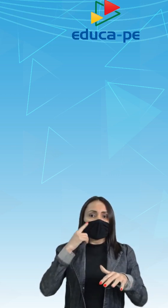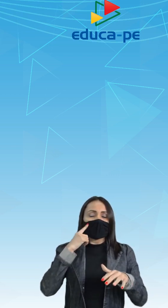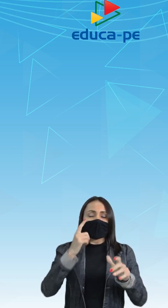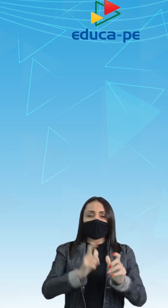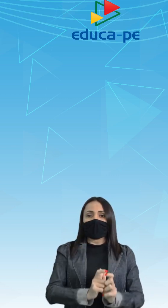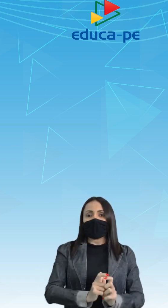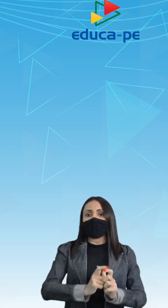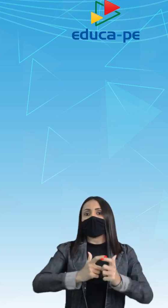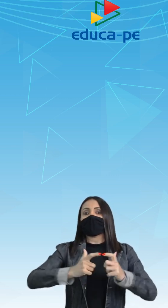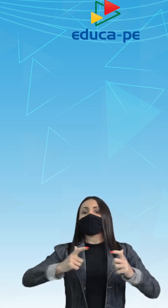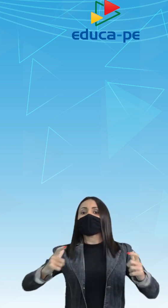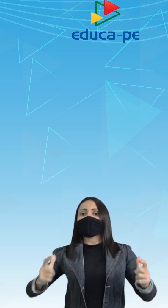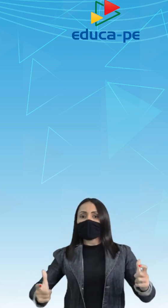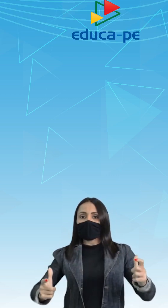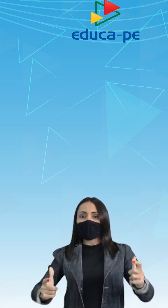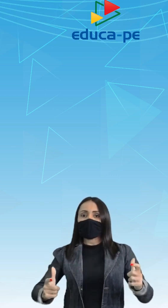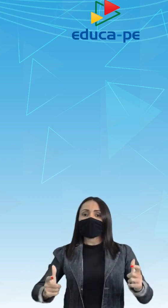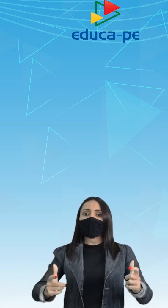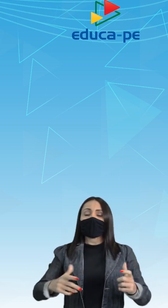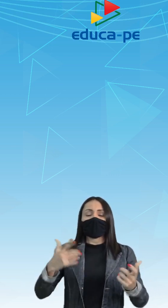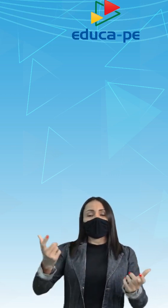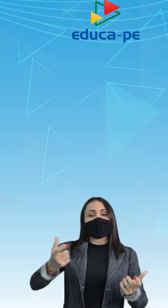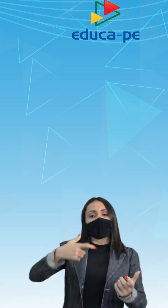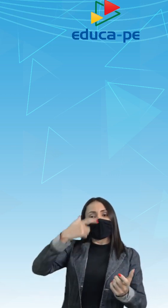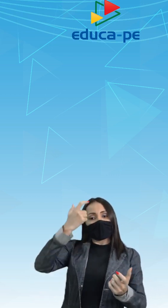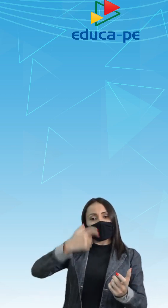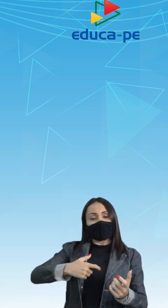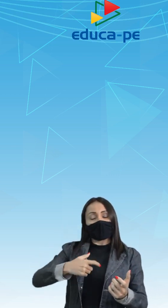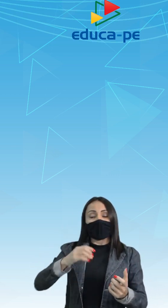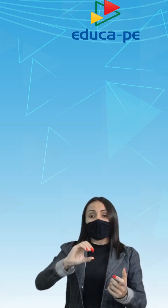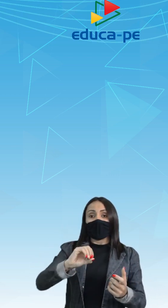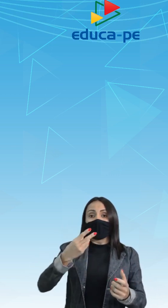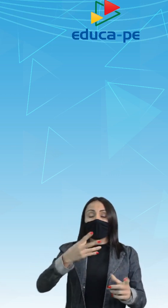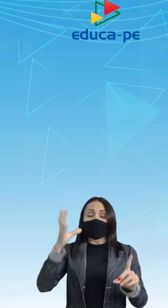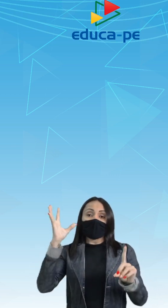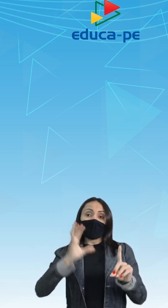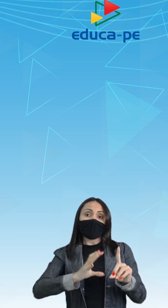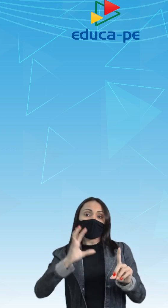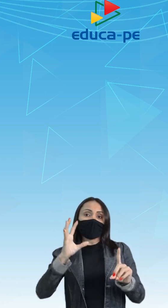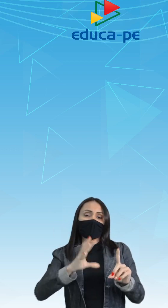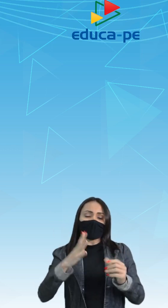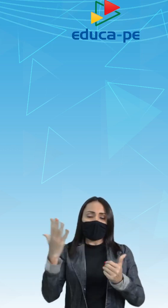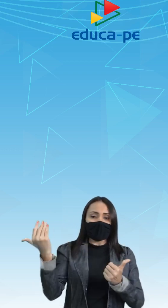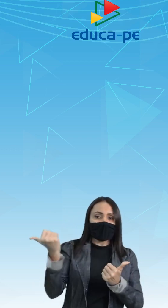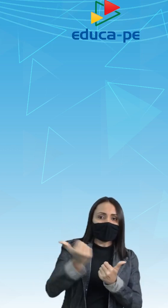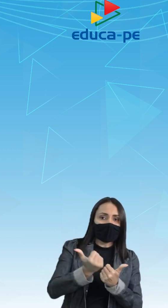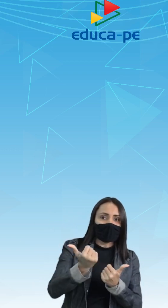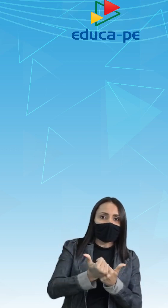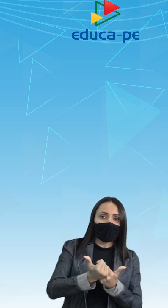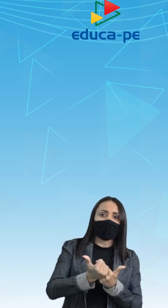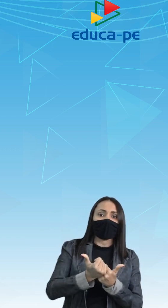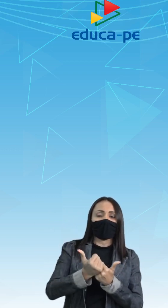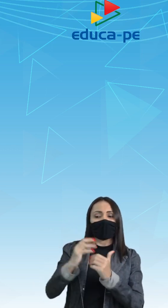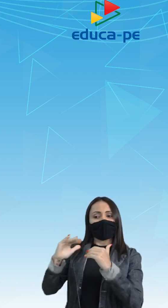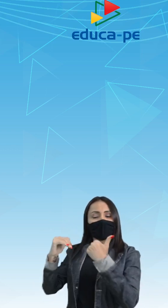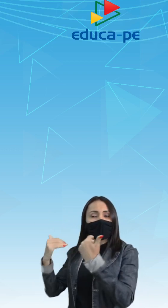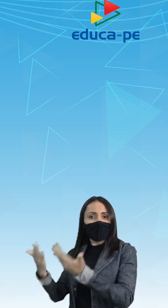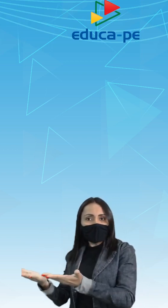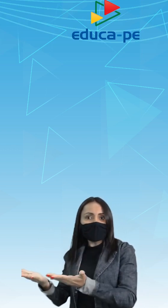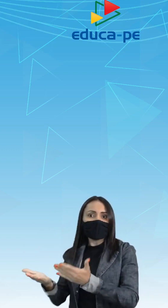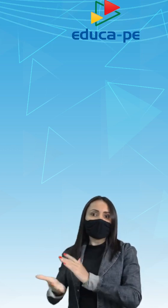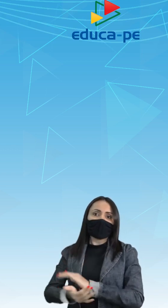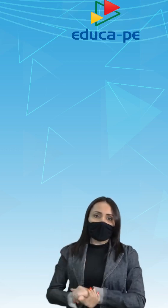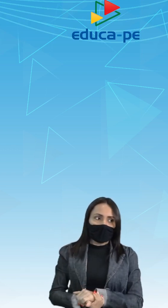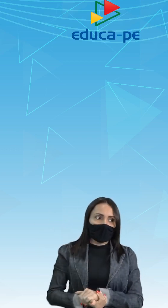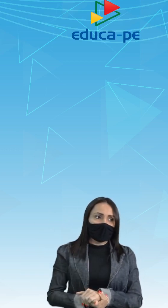amplitude angular por si mesma ou sobre a influência auxiliar de forças externas. Quando se